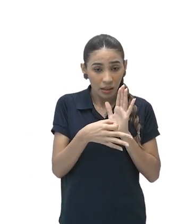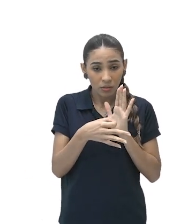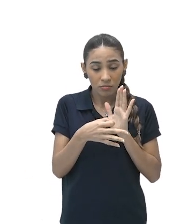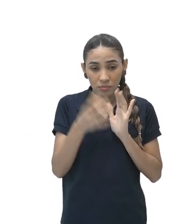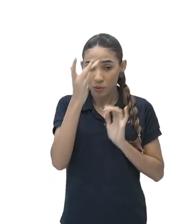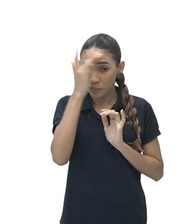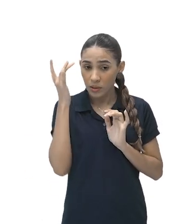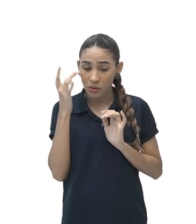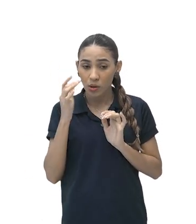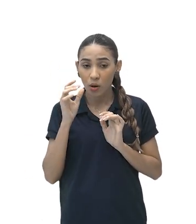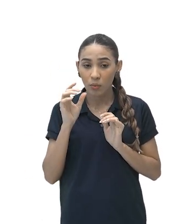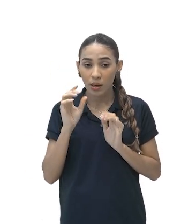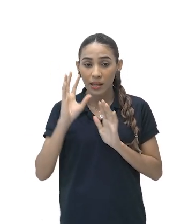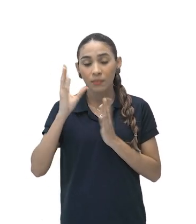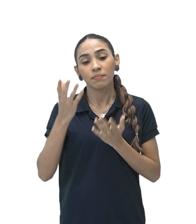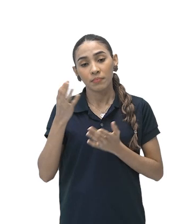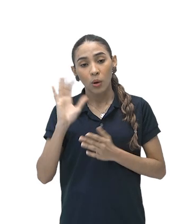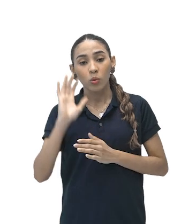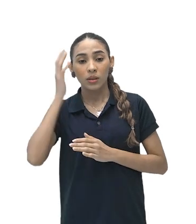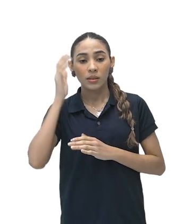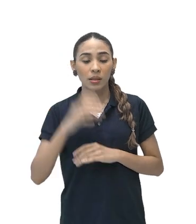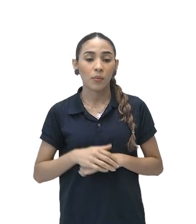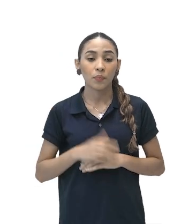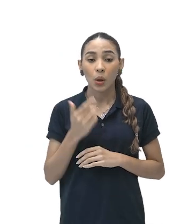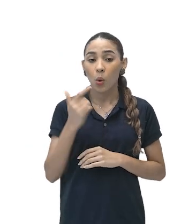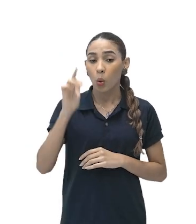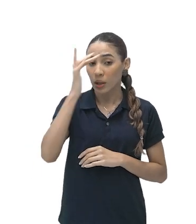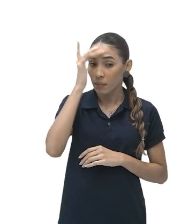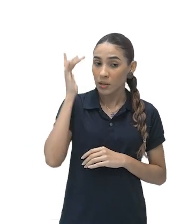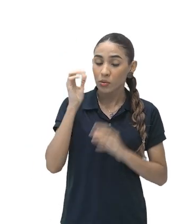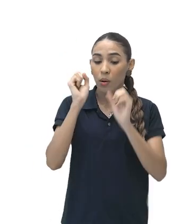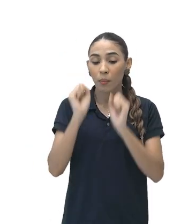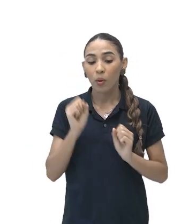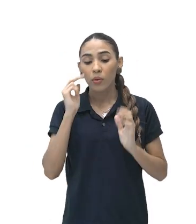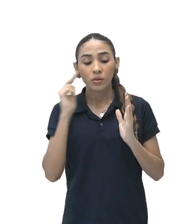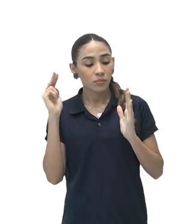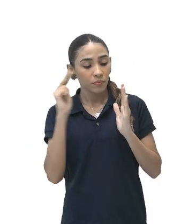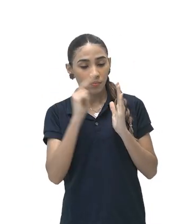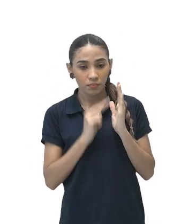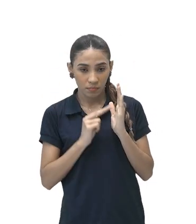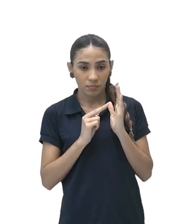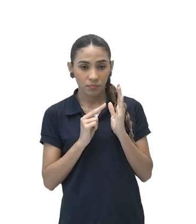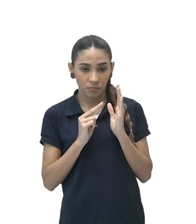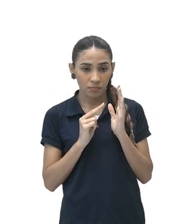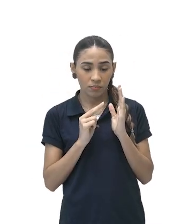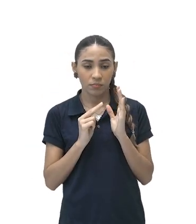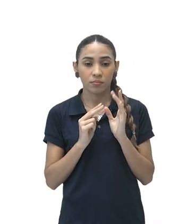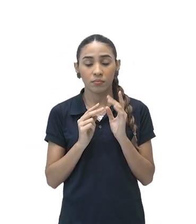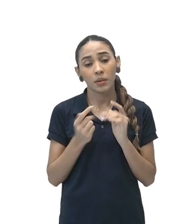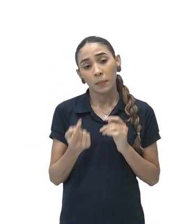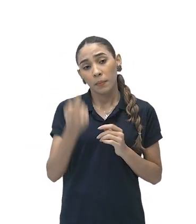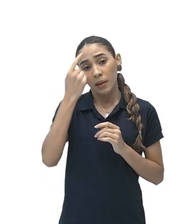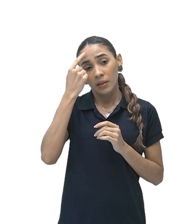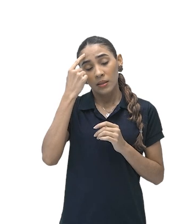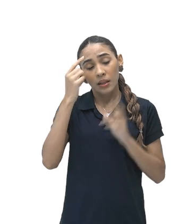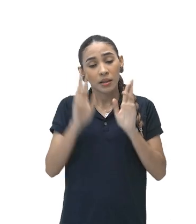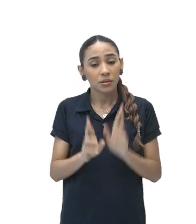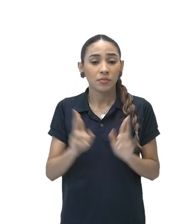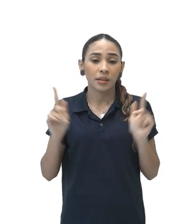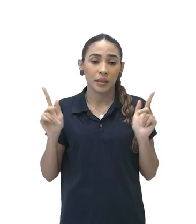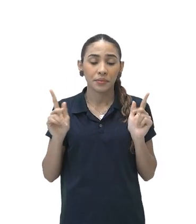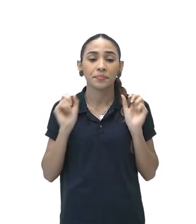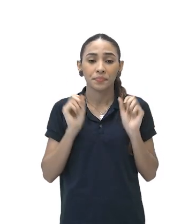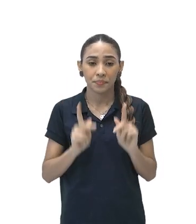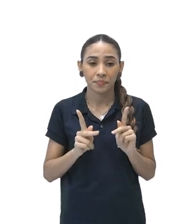os acontecimentos, tá? Uma outra pessoa pode olhar para aquela situação e pensar de uma maneira